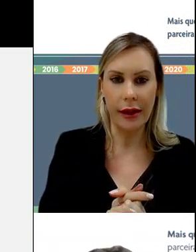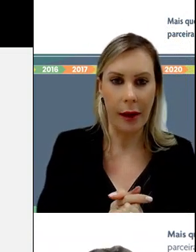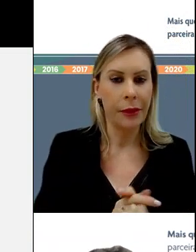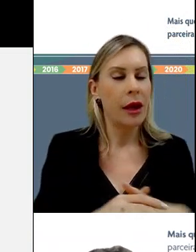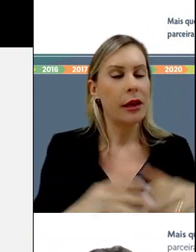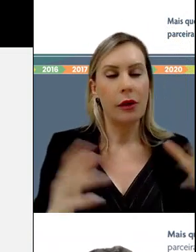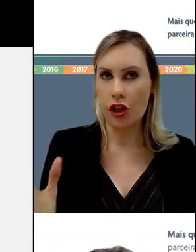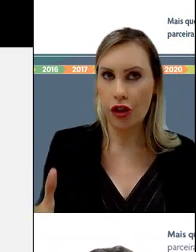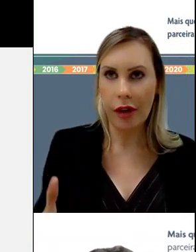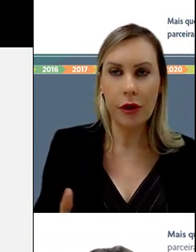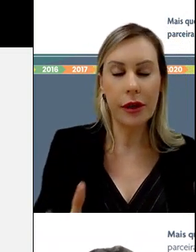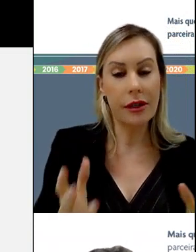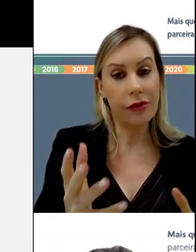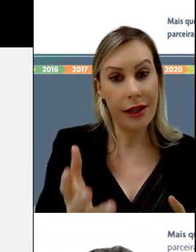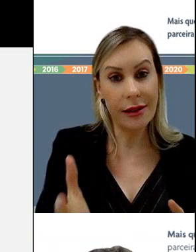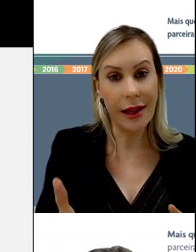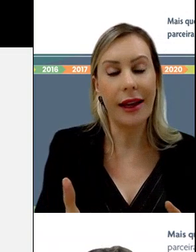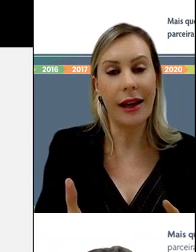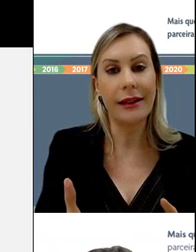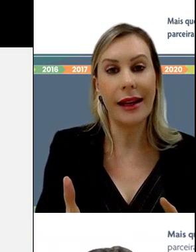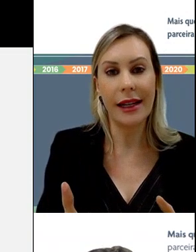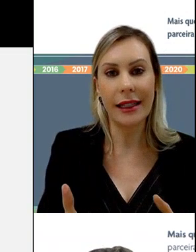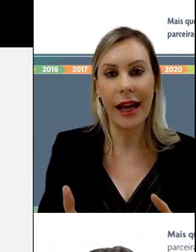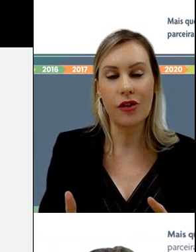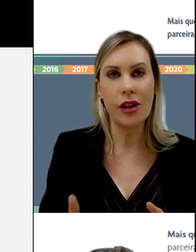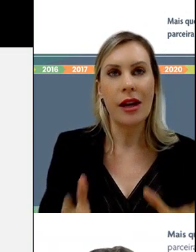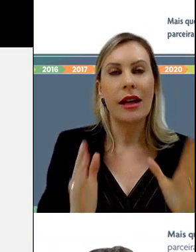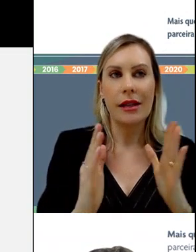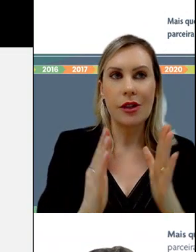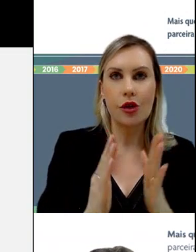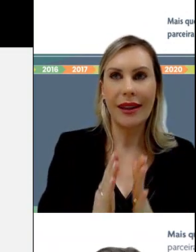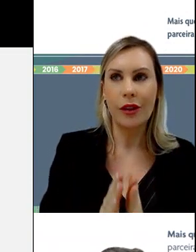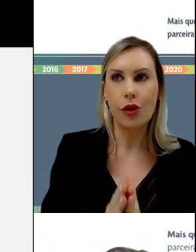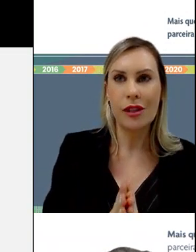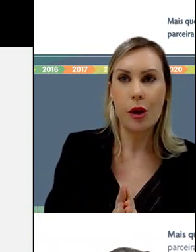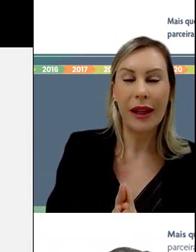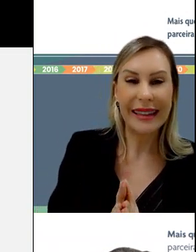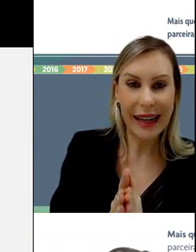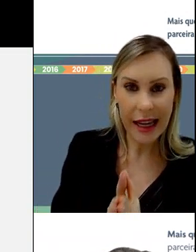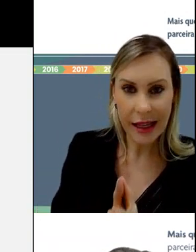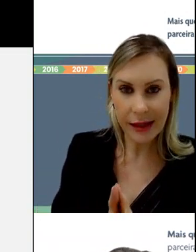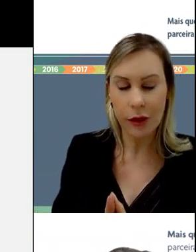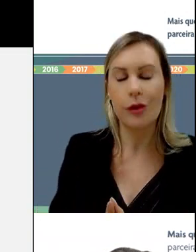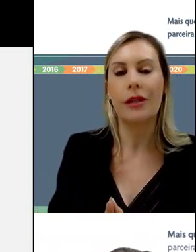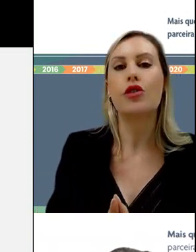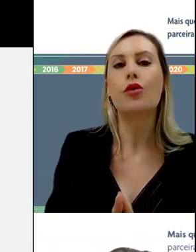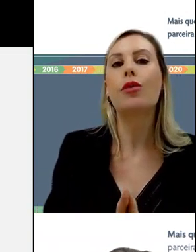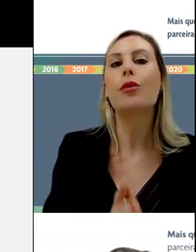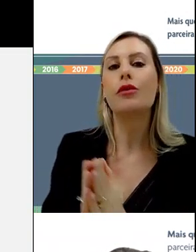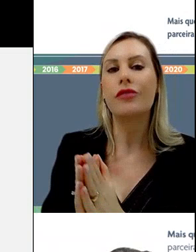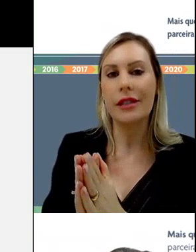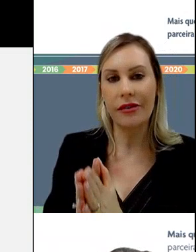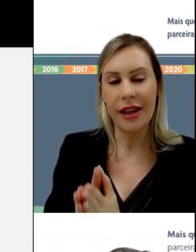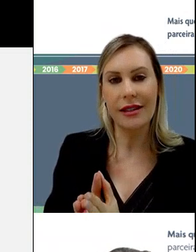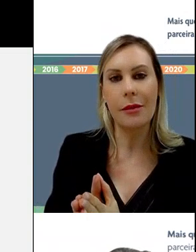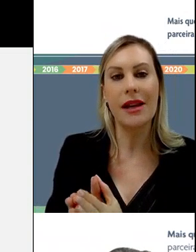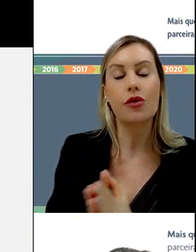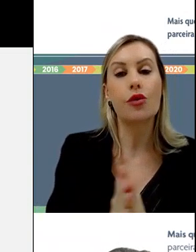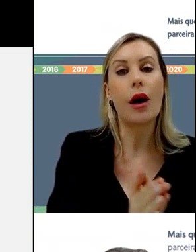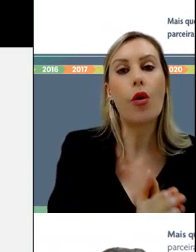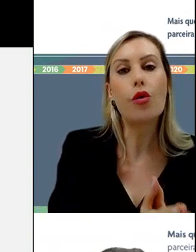se aposentar. Então, a gente já viu que se você está na integralidade, ingressou até 2003 no serviço público, você